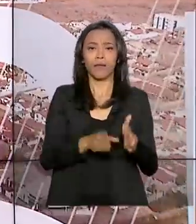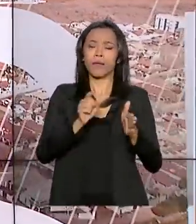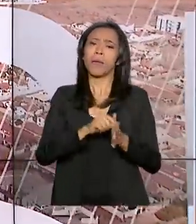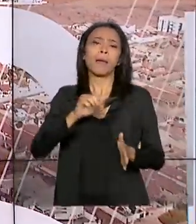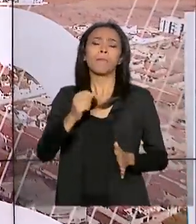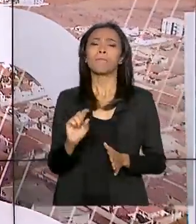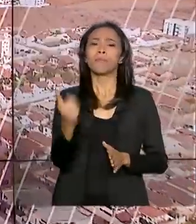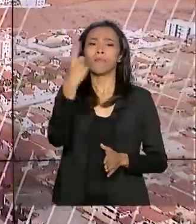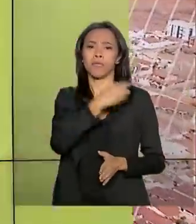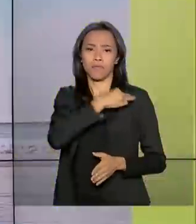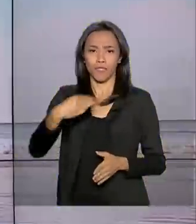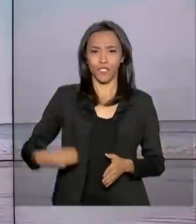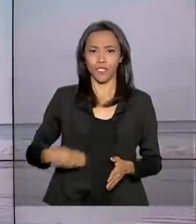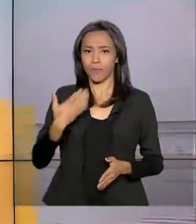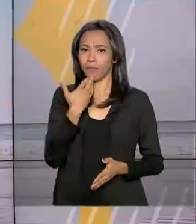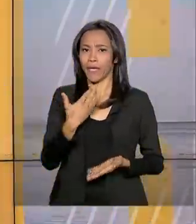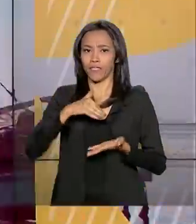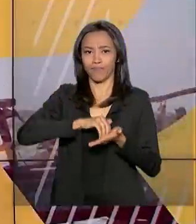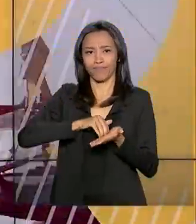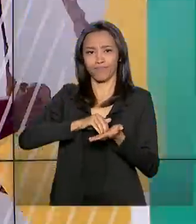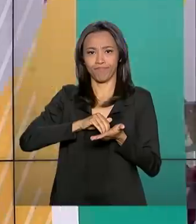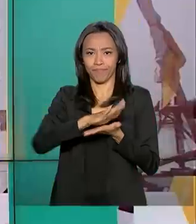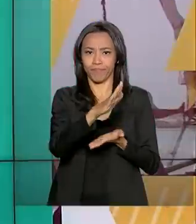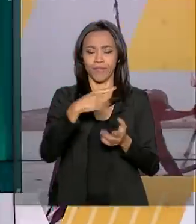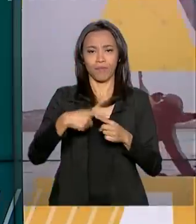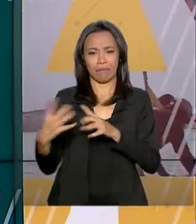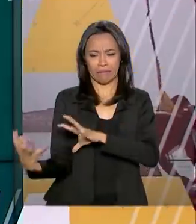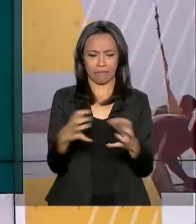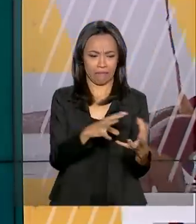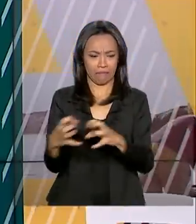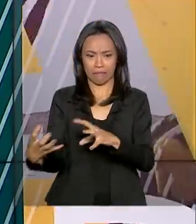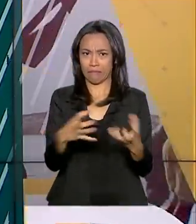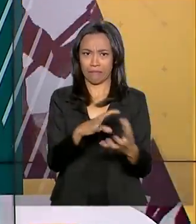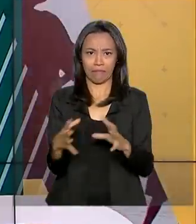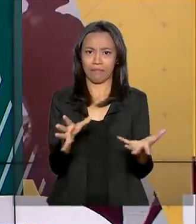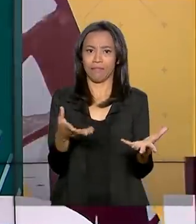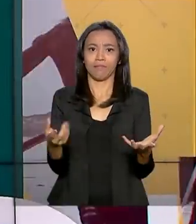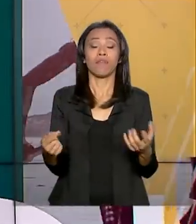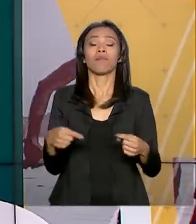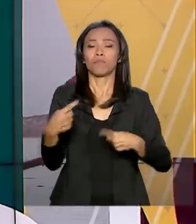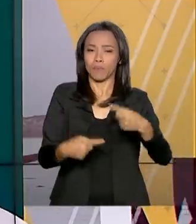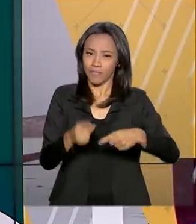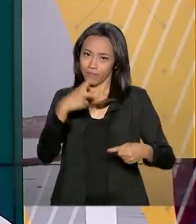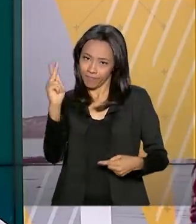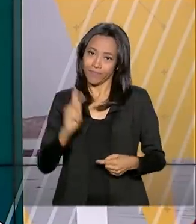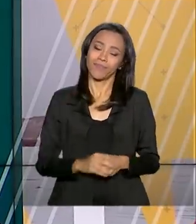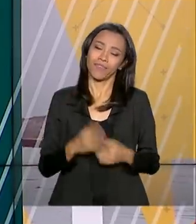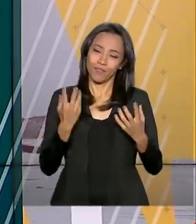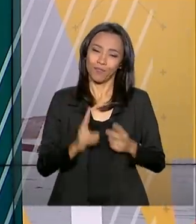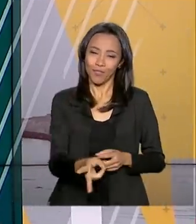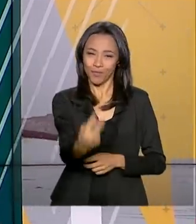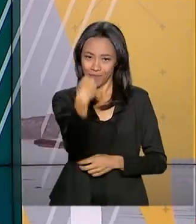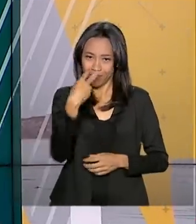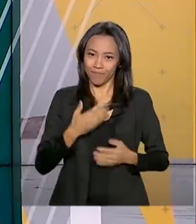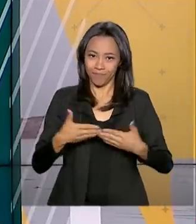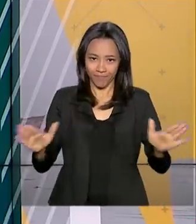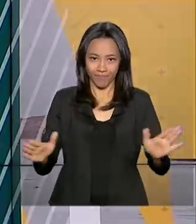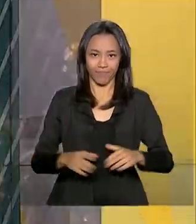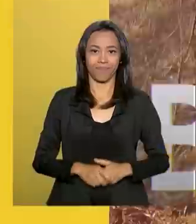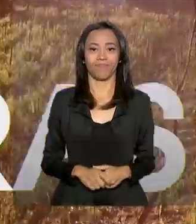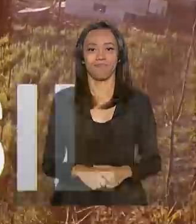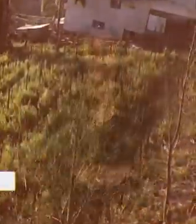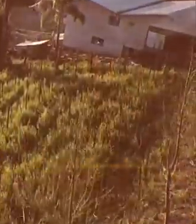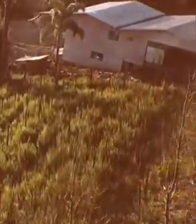do Reino Unido pede demissão após impasses na condução do Brexit. Fique com a gente. O Brasil em Dia já está no ar.